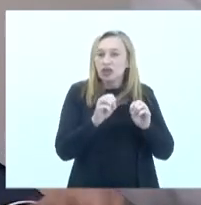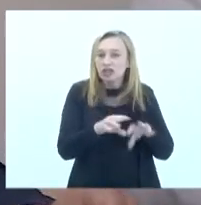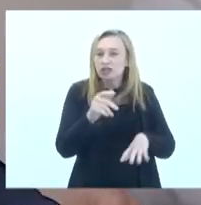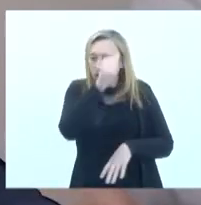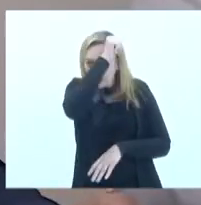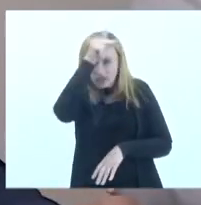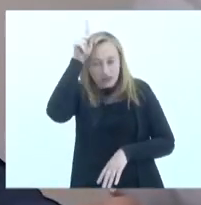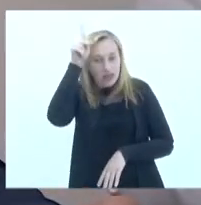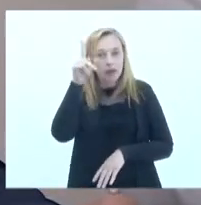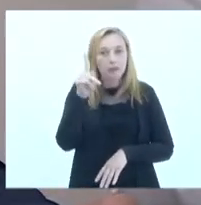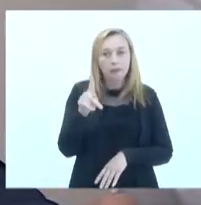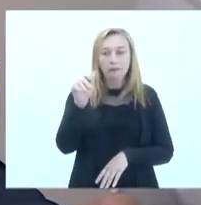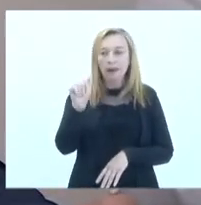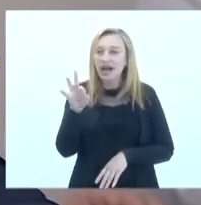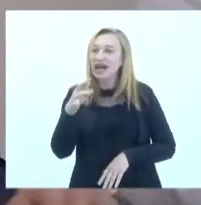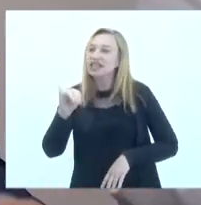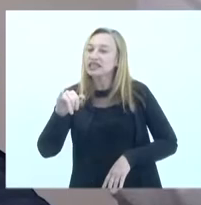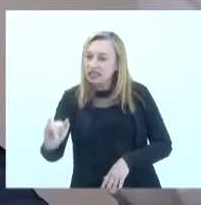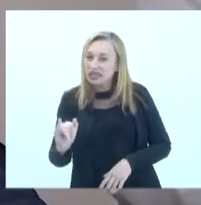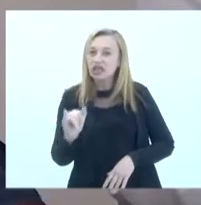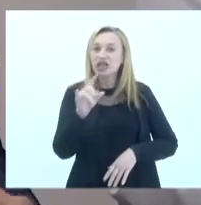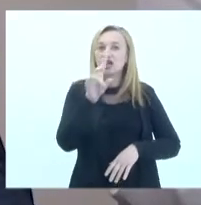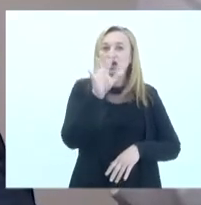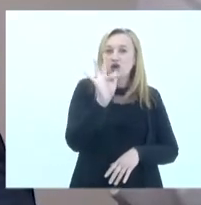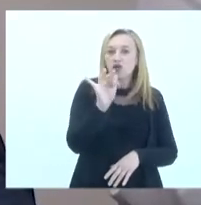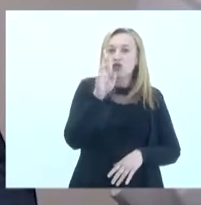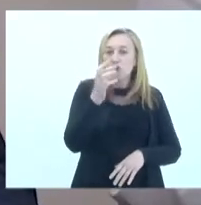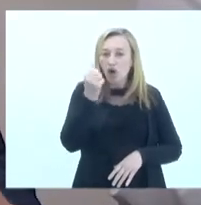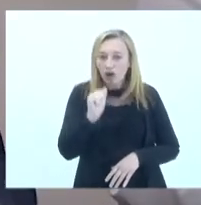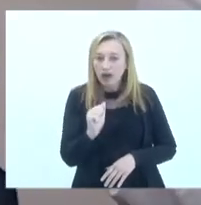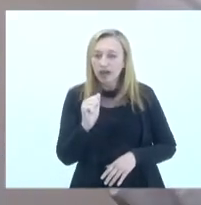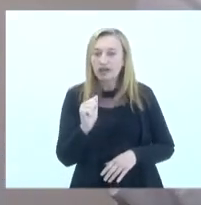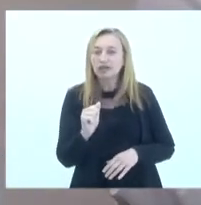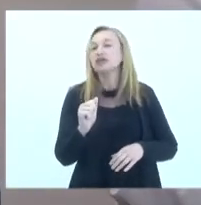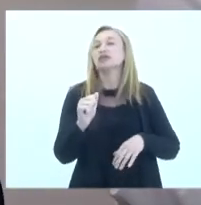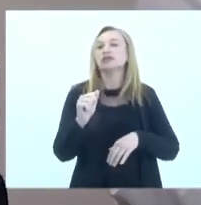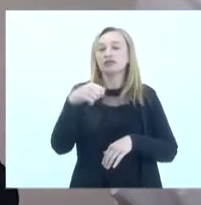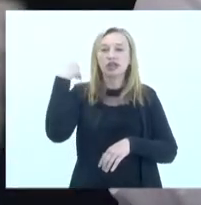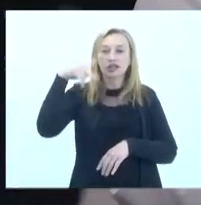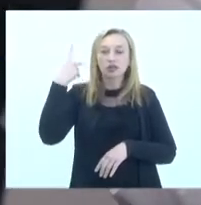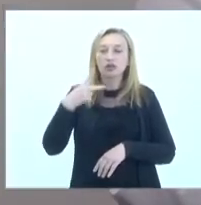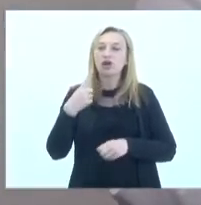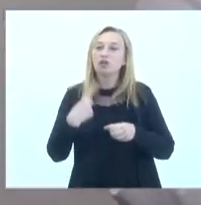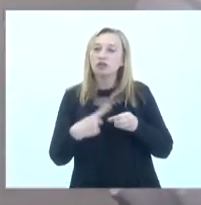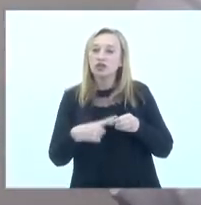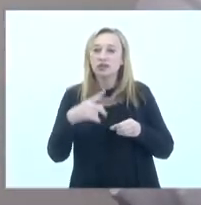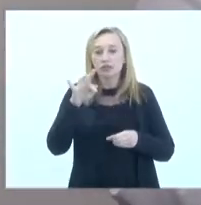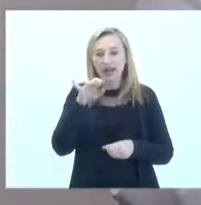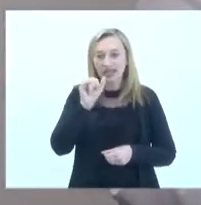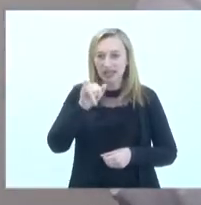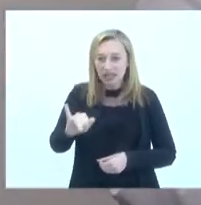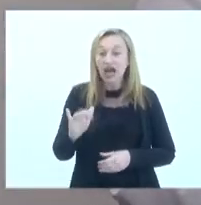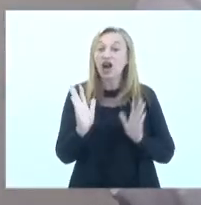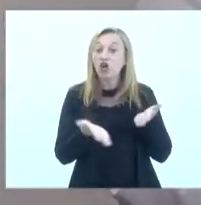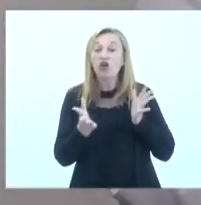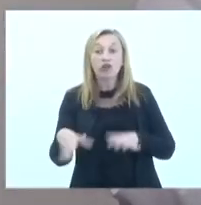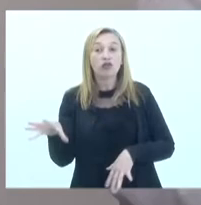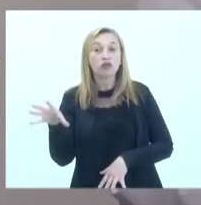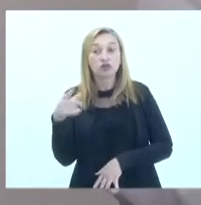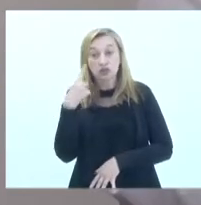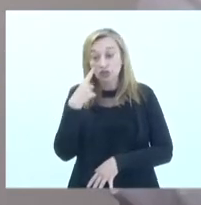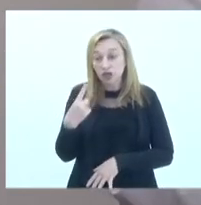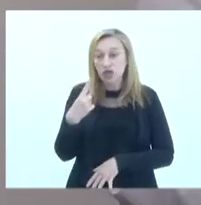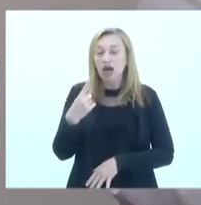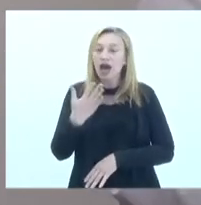Prefeitura de Paraty, Flora, vereadora do município de Paraty. Vamos ouvir agora o nosso